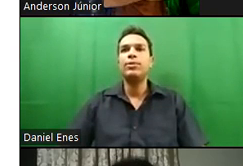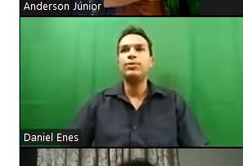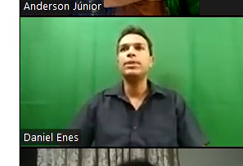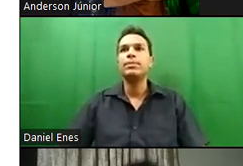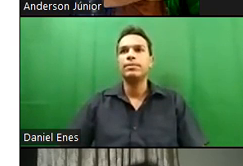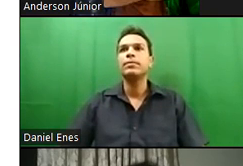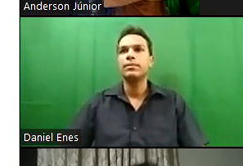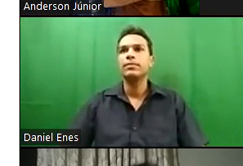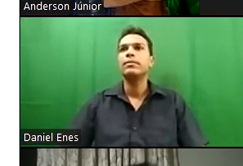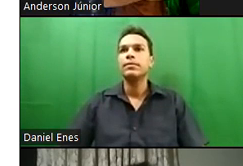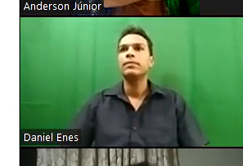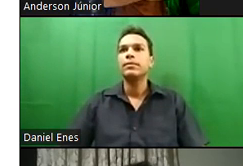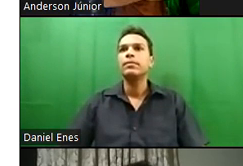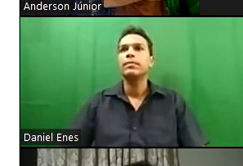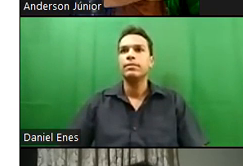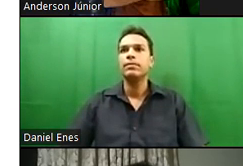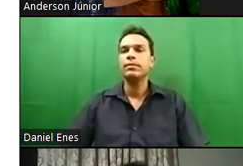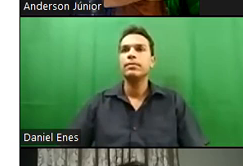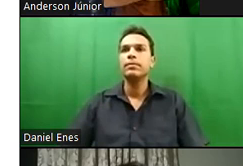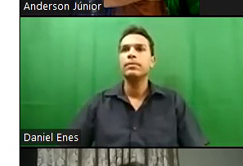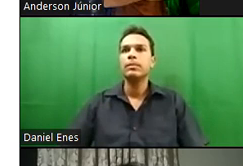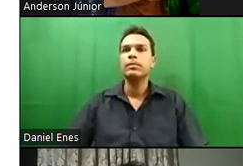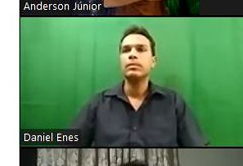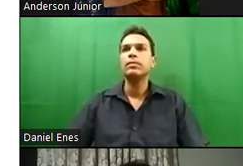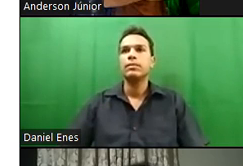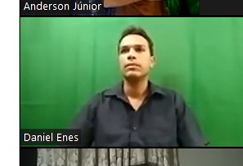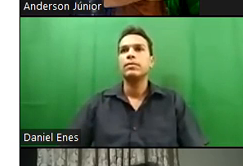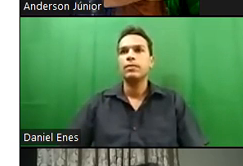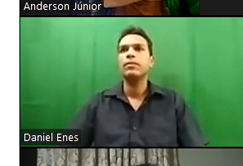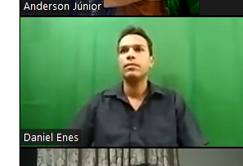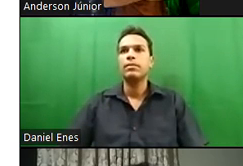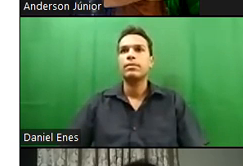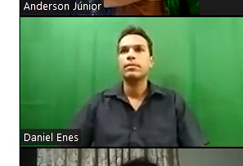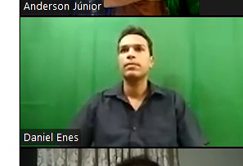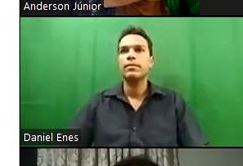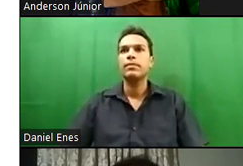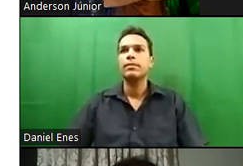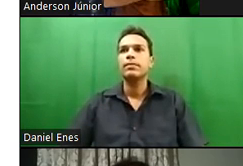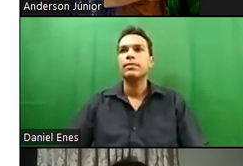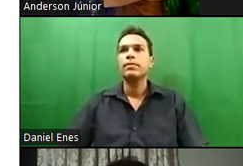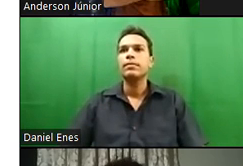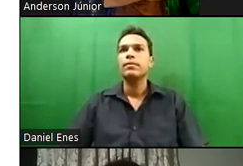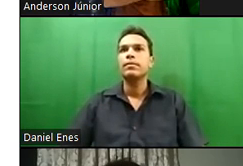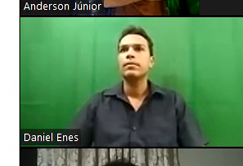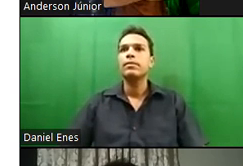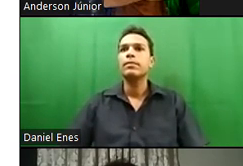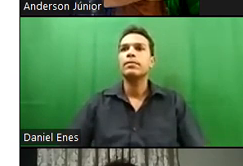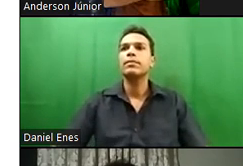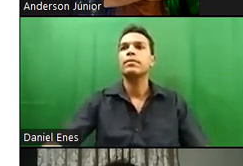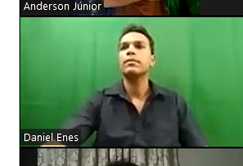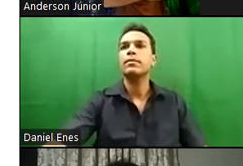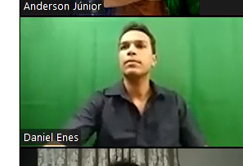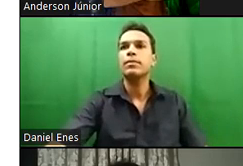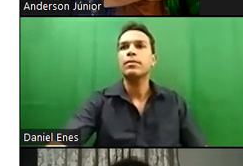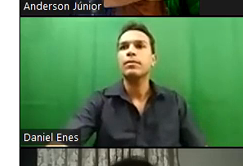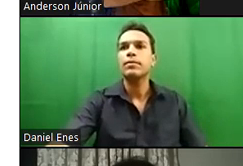tem tanto alunos de faculdade de universidades particulares como universidades federais também. E também tem alguns